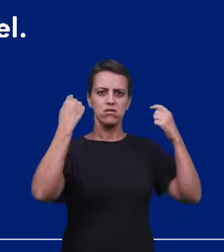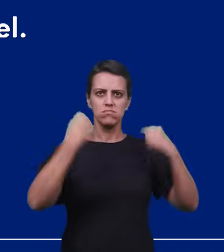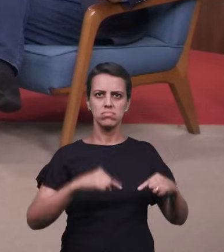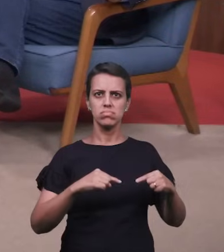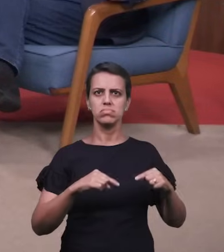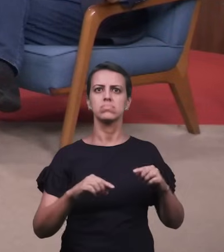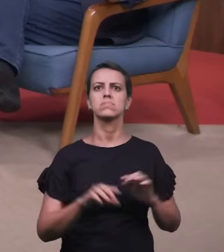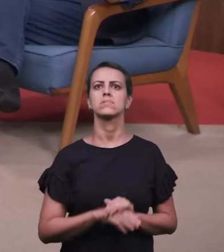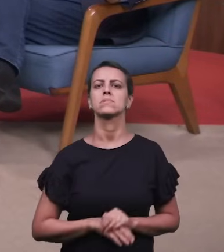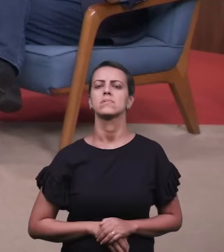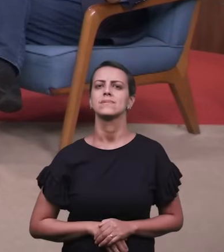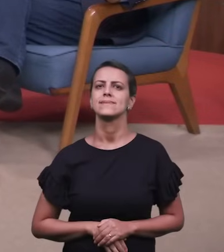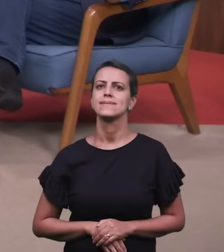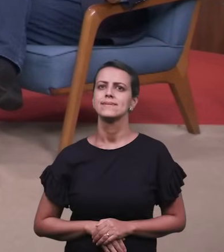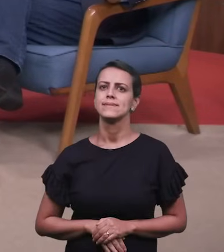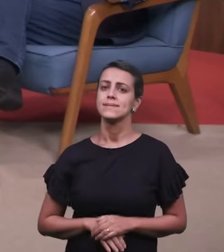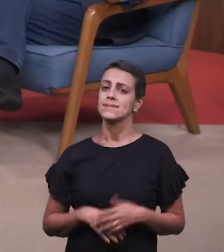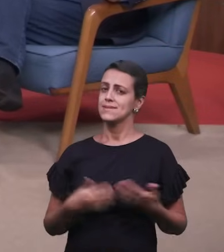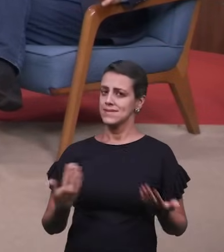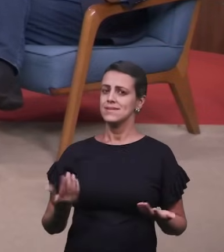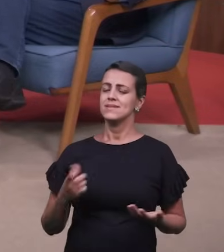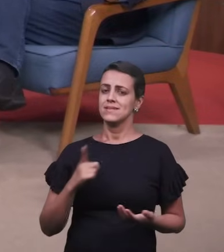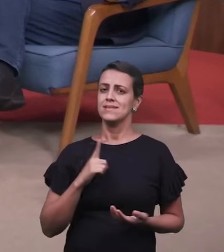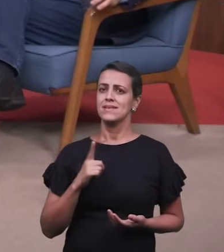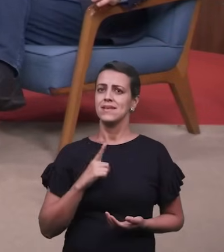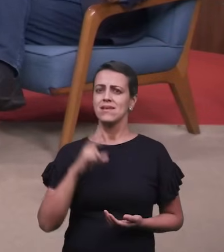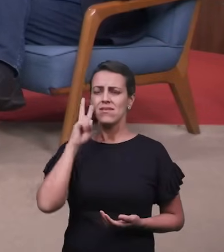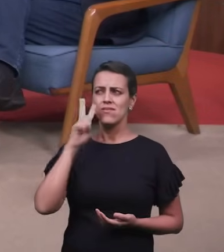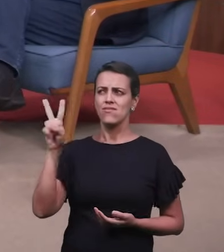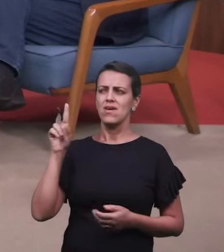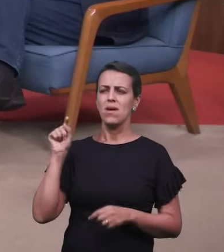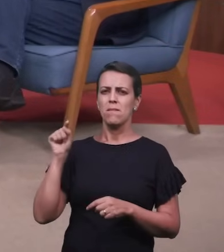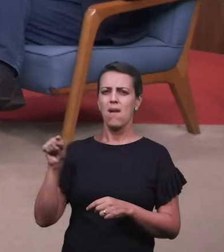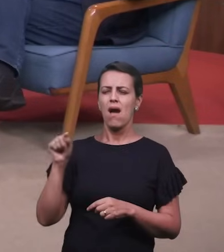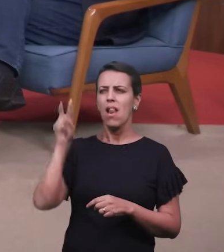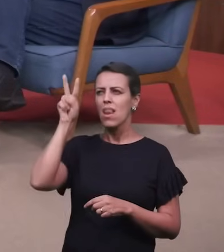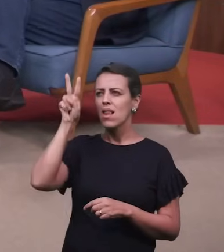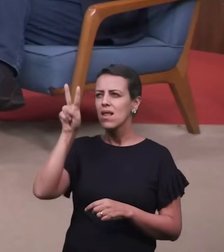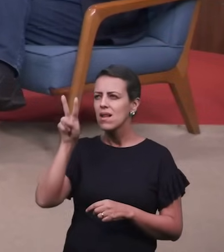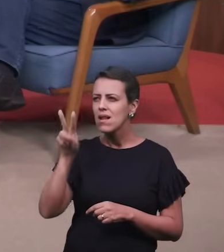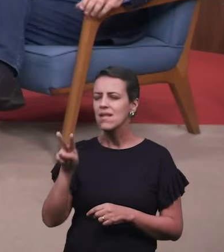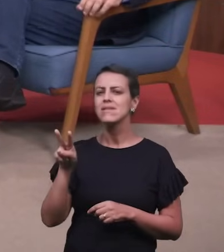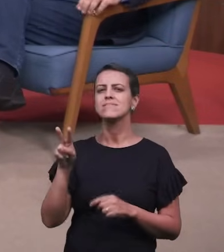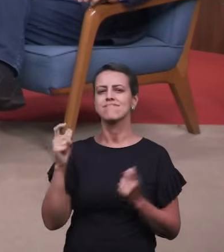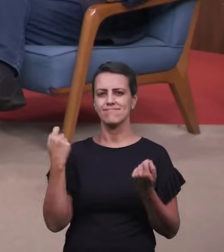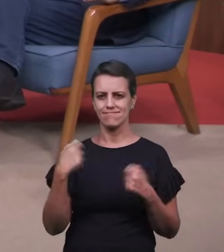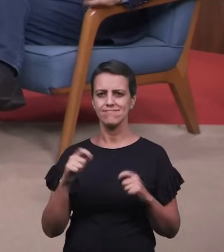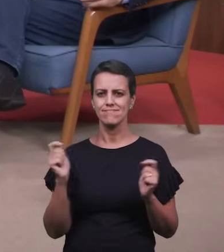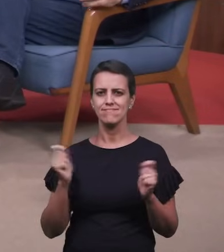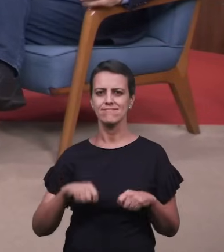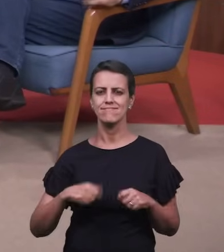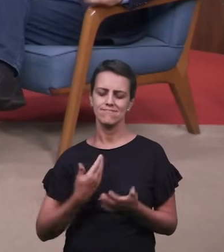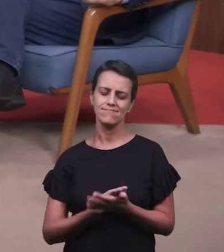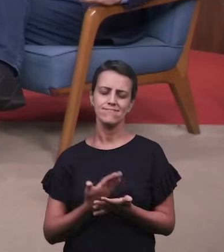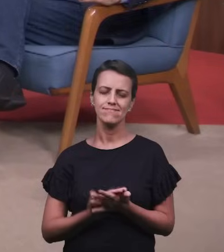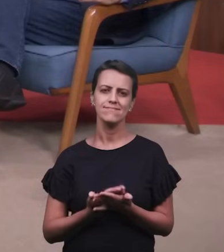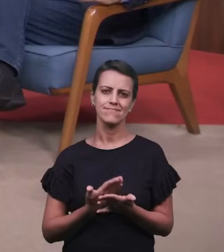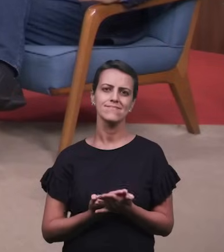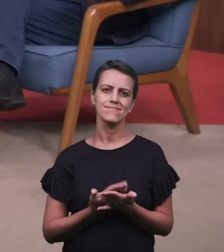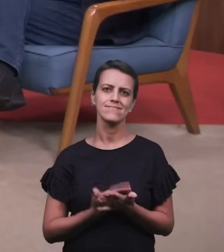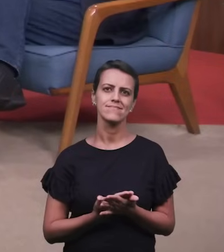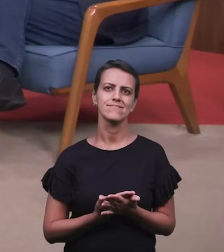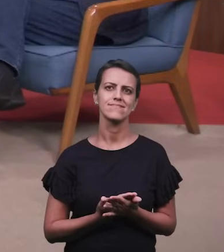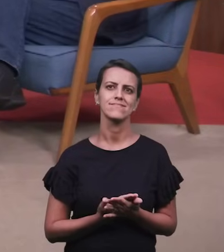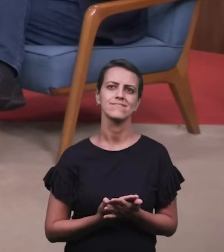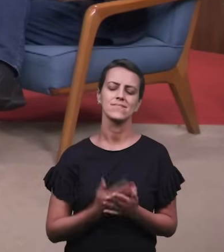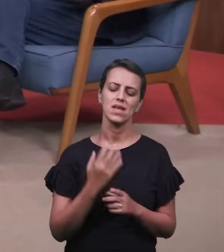tá aí, você que está nos assistindo através do YouTube, se quiser pode pausar, voltar, ler os textos todos e conferir. De qualquer forma, é um tema